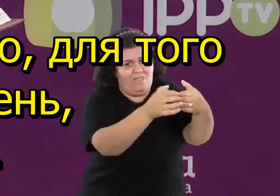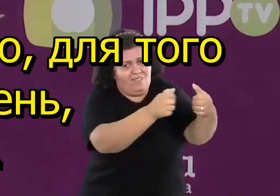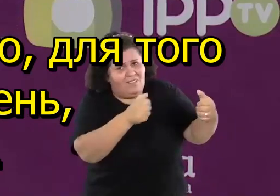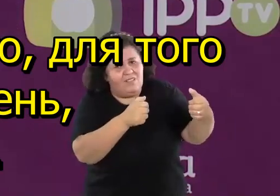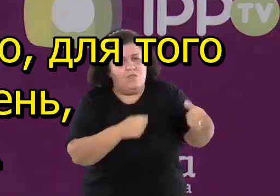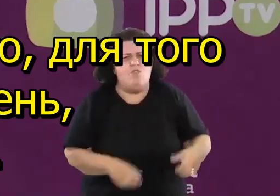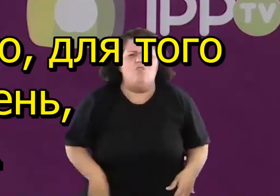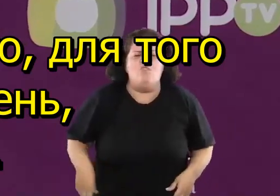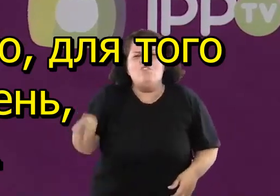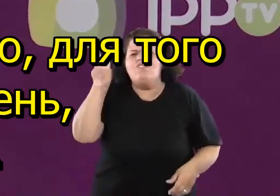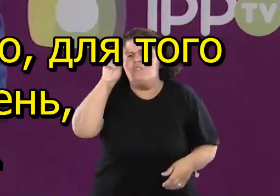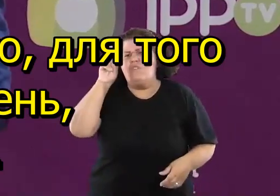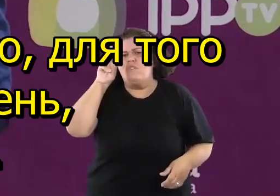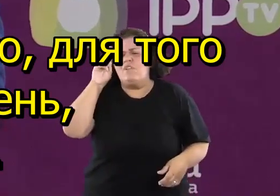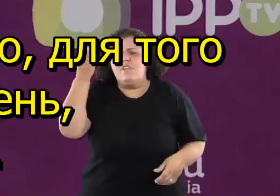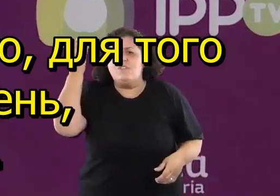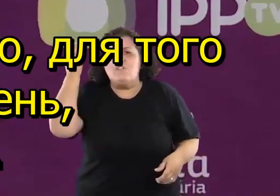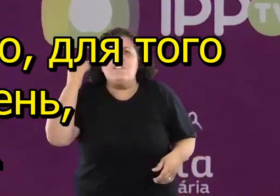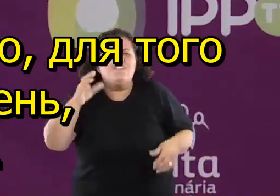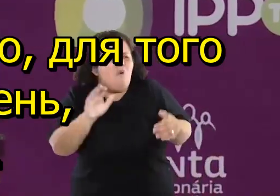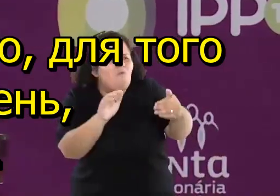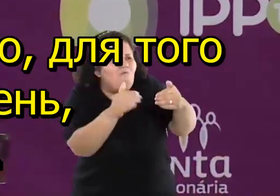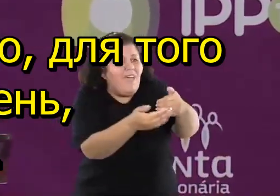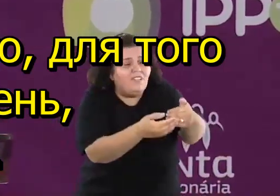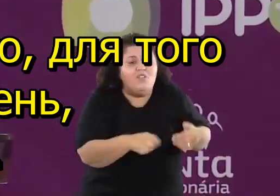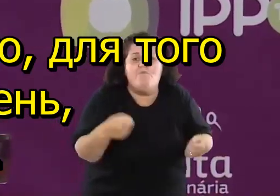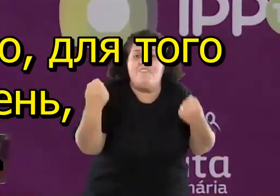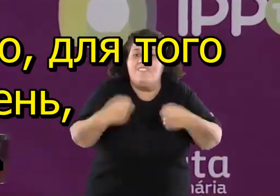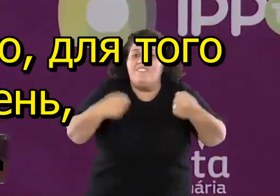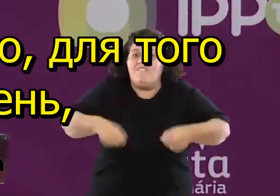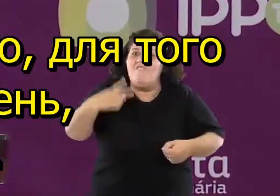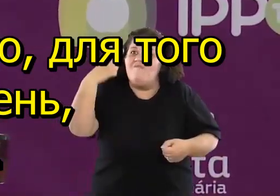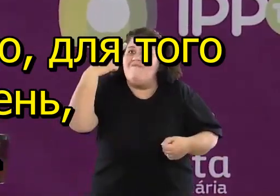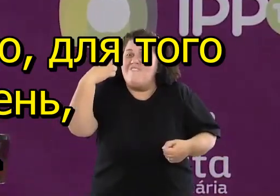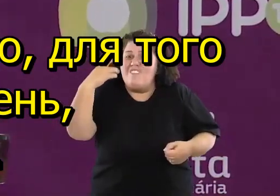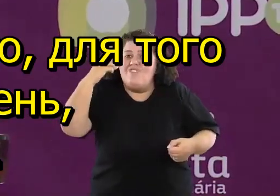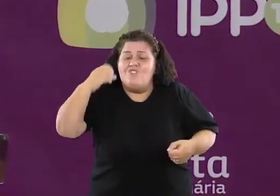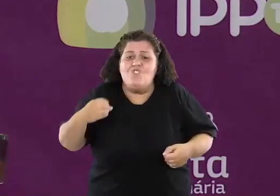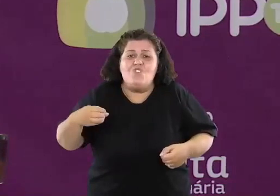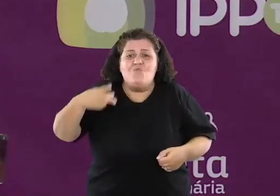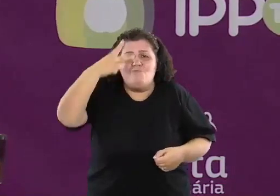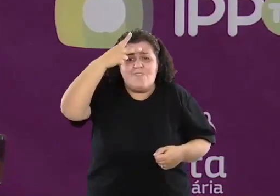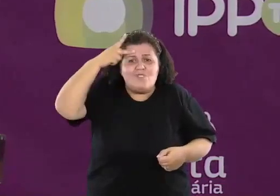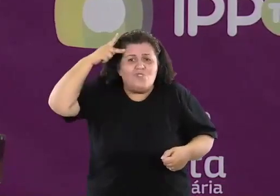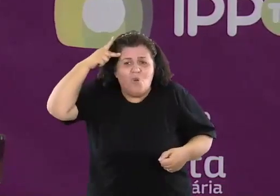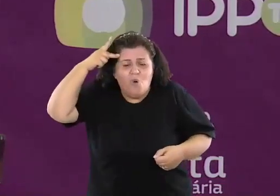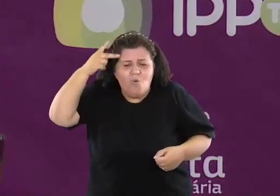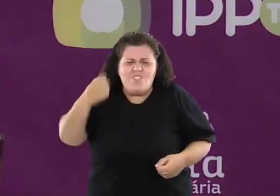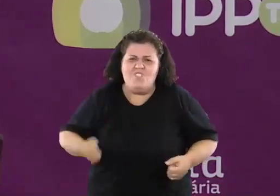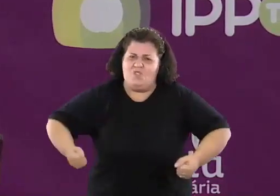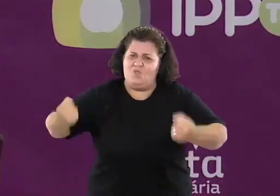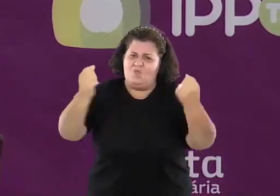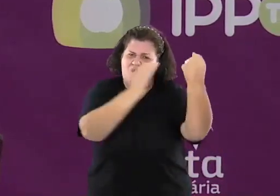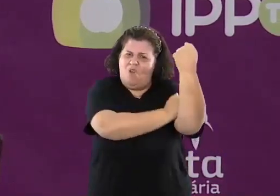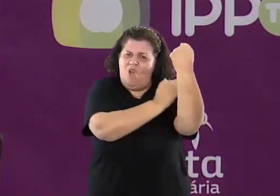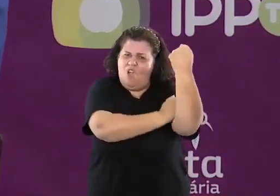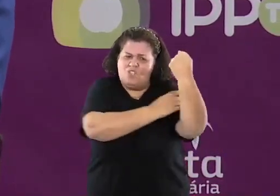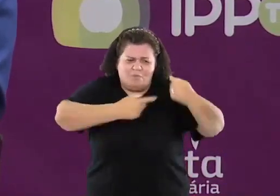Os estudiosos da época dizem que essa pedra precisava de 20 homens para rolá-la. A pedra era